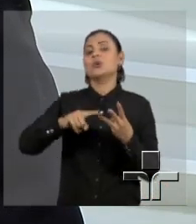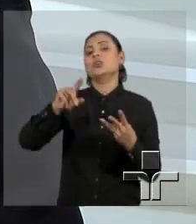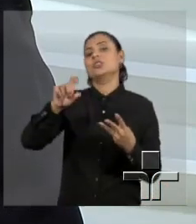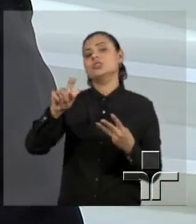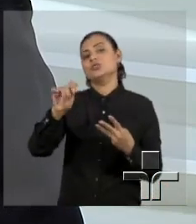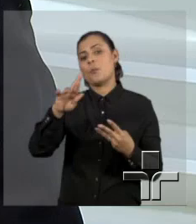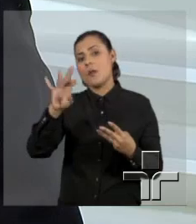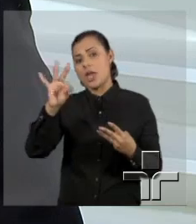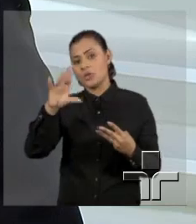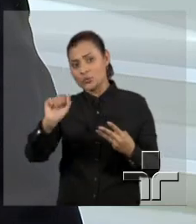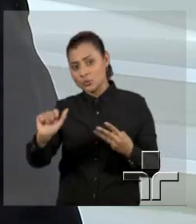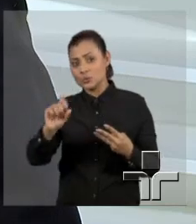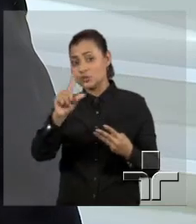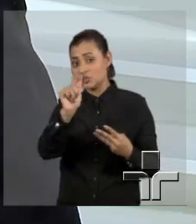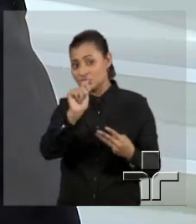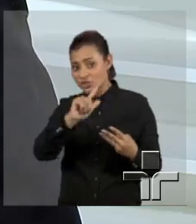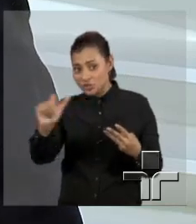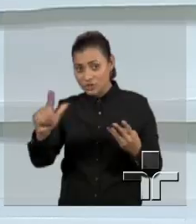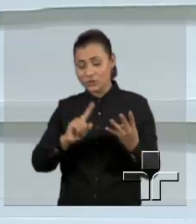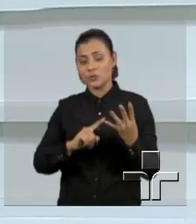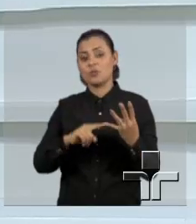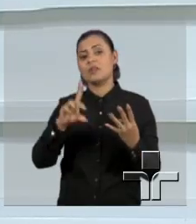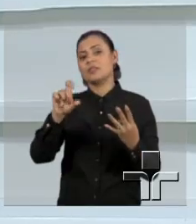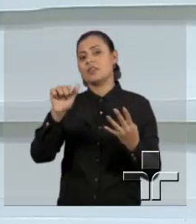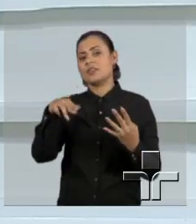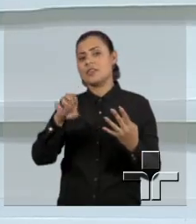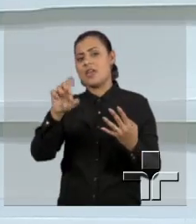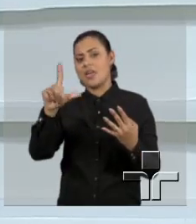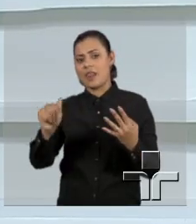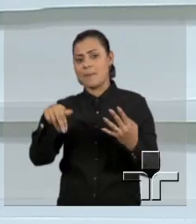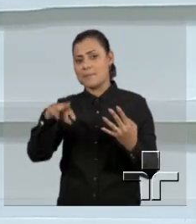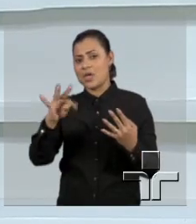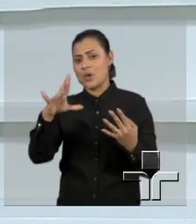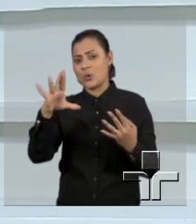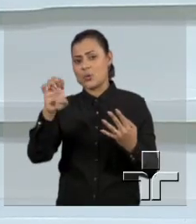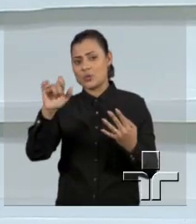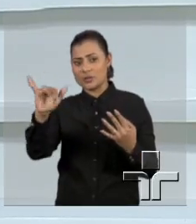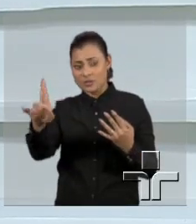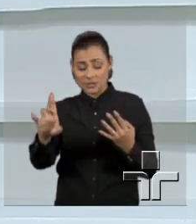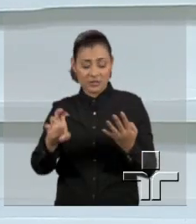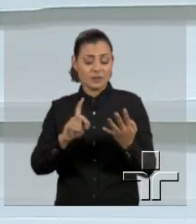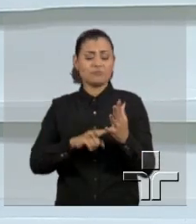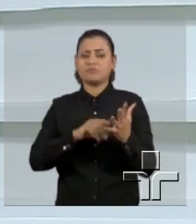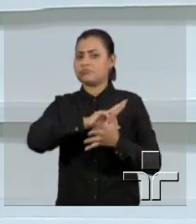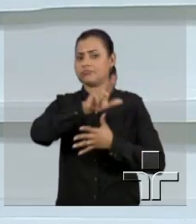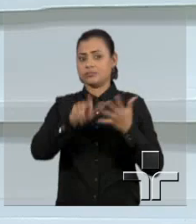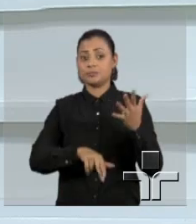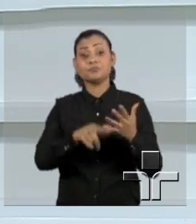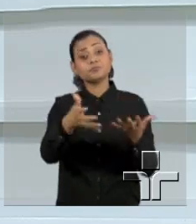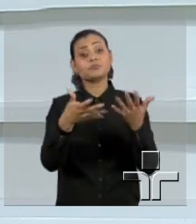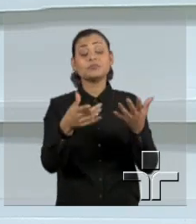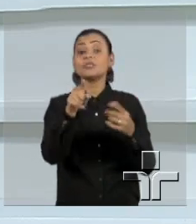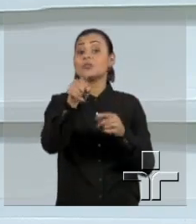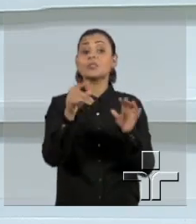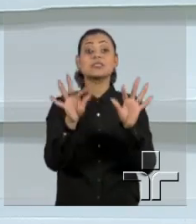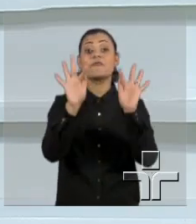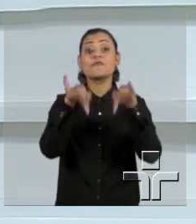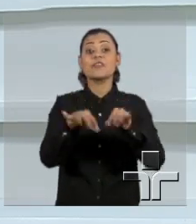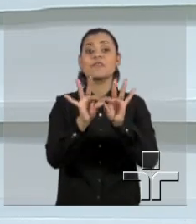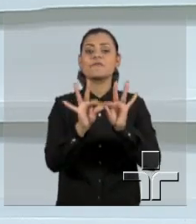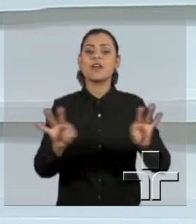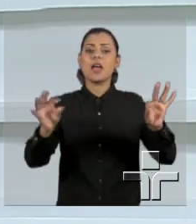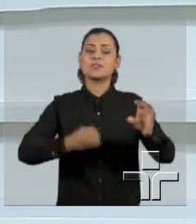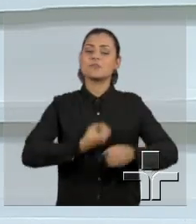Bethânia, Daniela Mercury. Agora vamos apelar para a sua veia poética. Eu queria que o senhor terminasse recitando